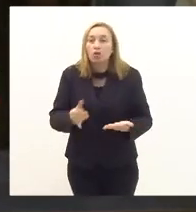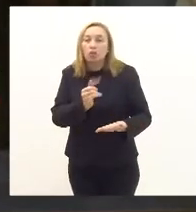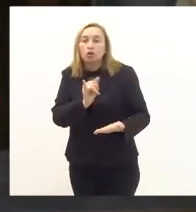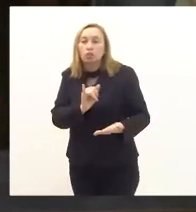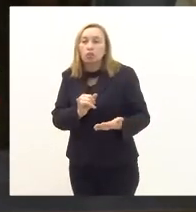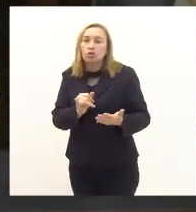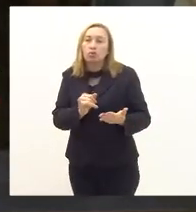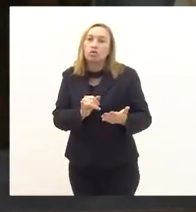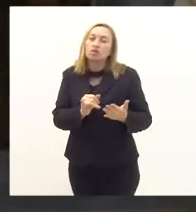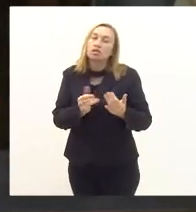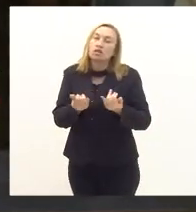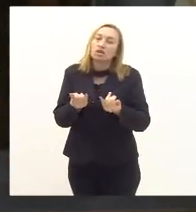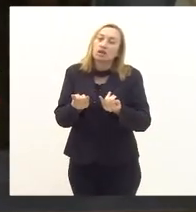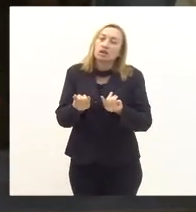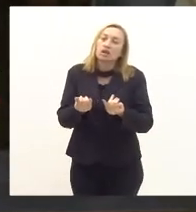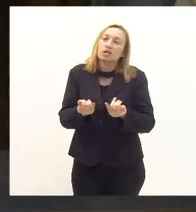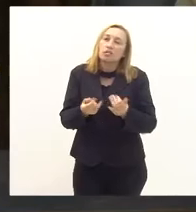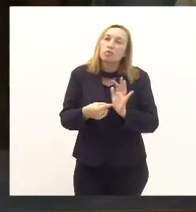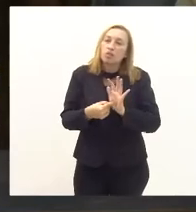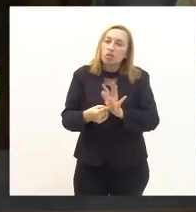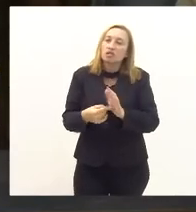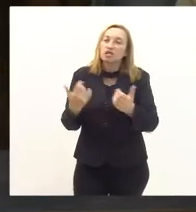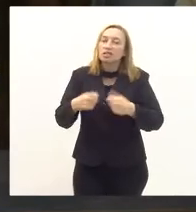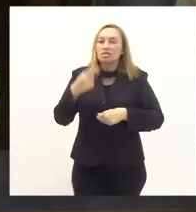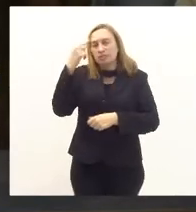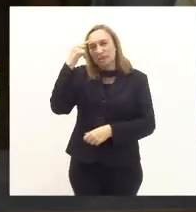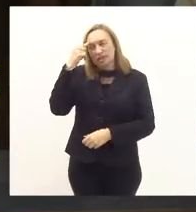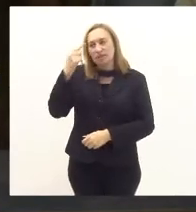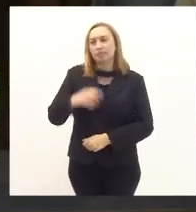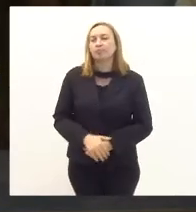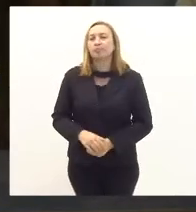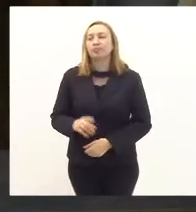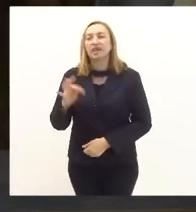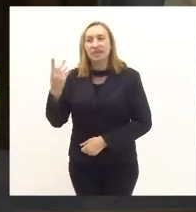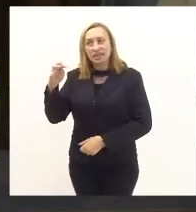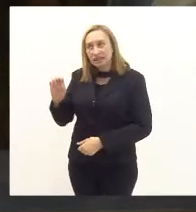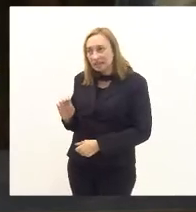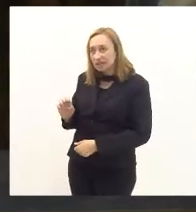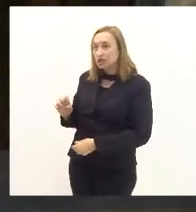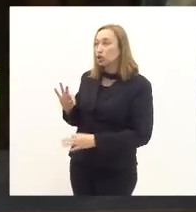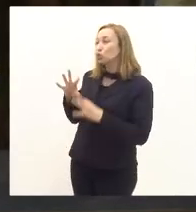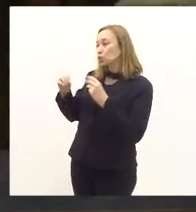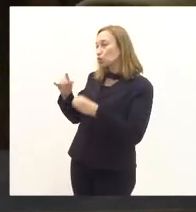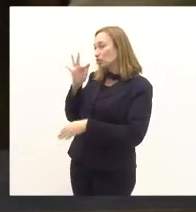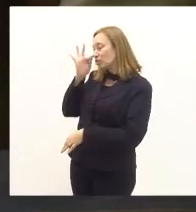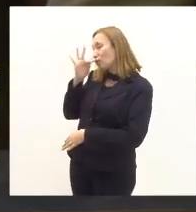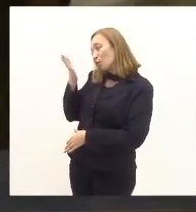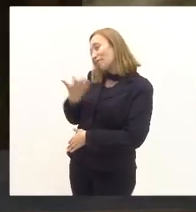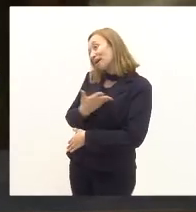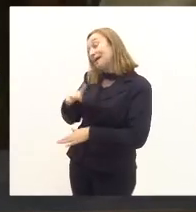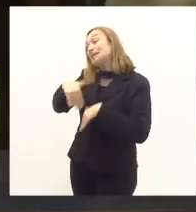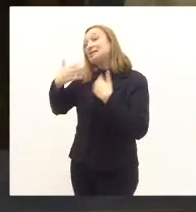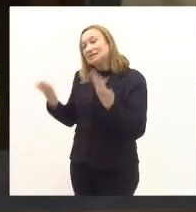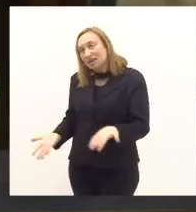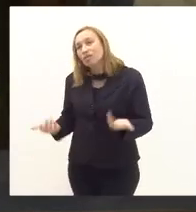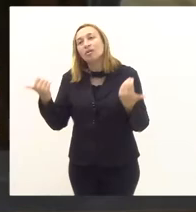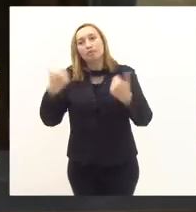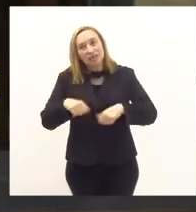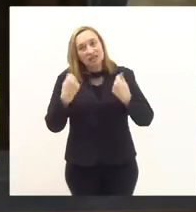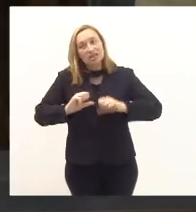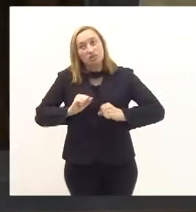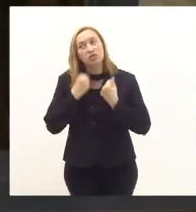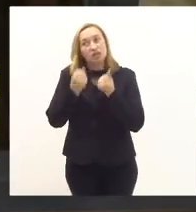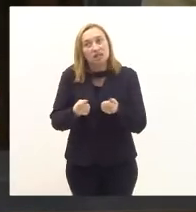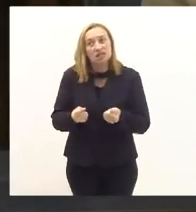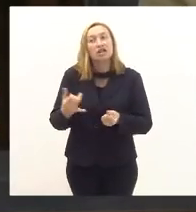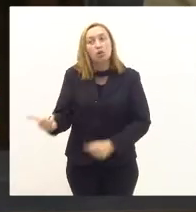precisa efetivamente ser pensada. Hernani, nem tudo é flores, amigo. Então, assim, a gente precisa fortalecer